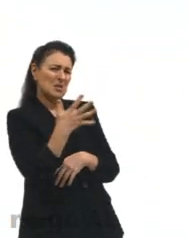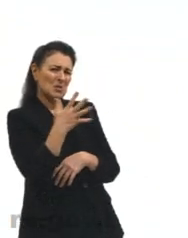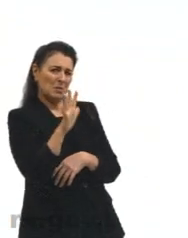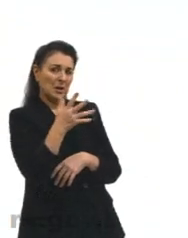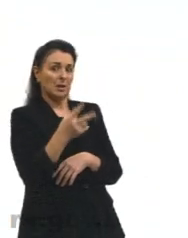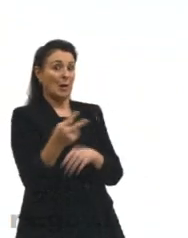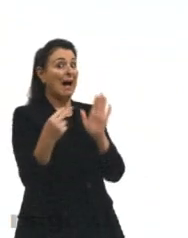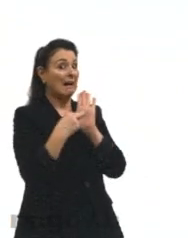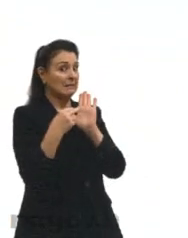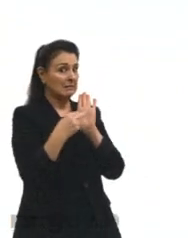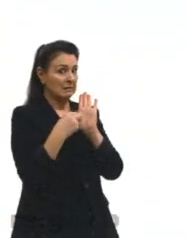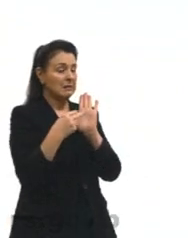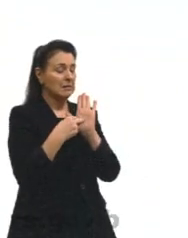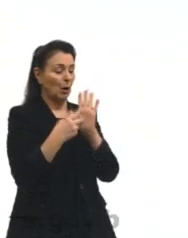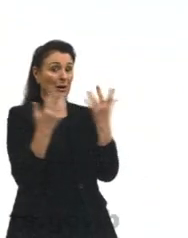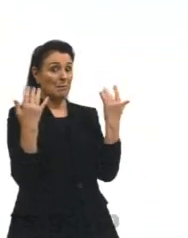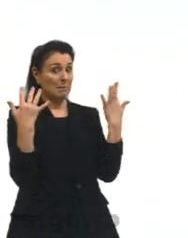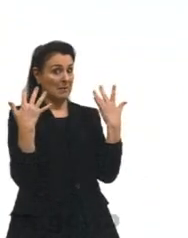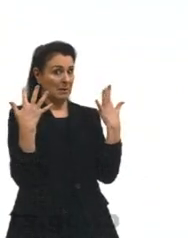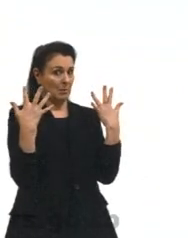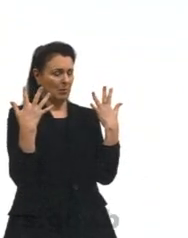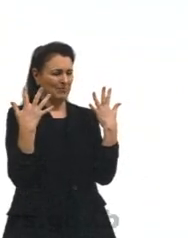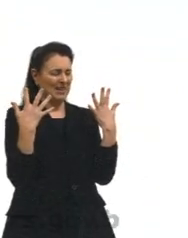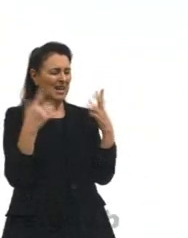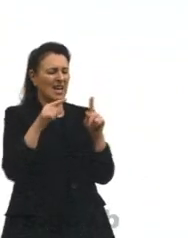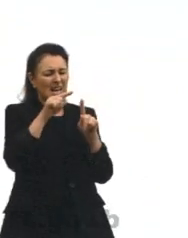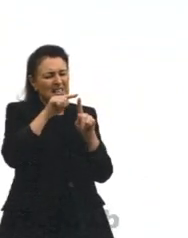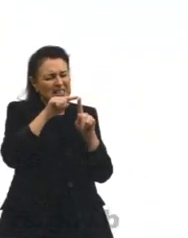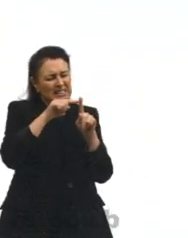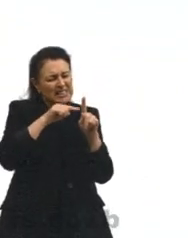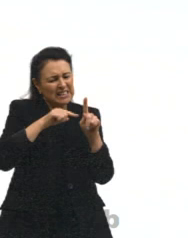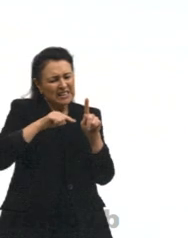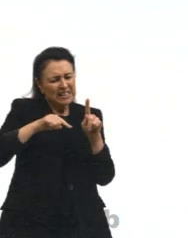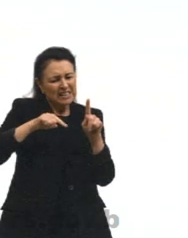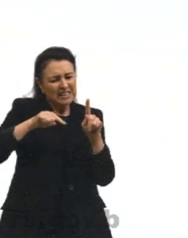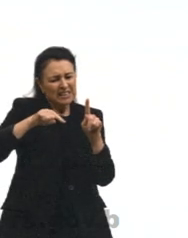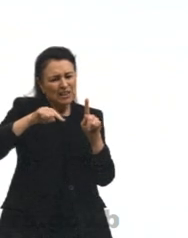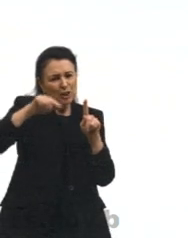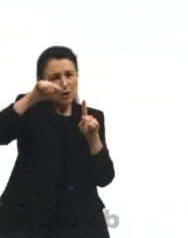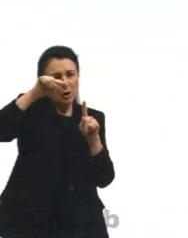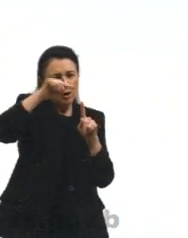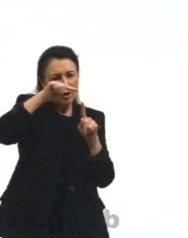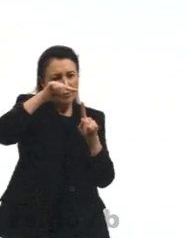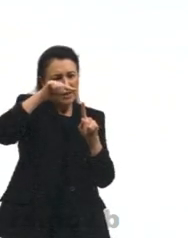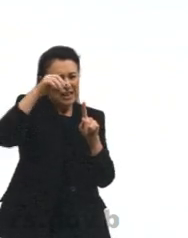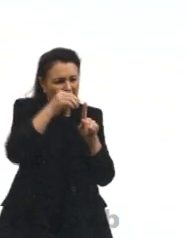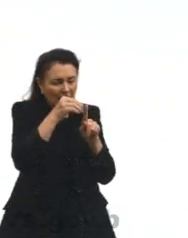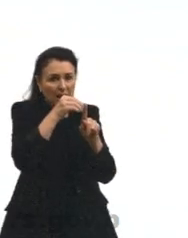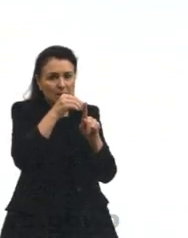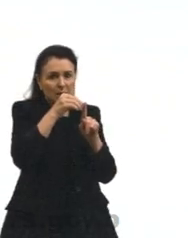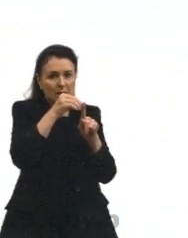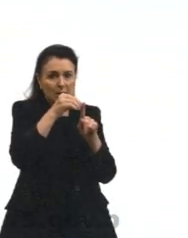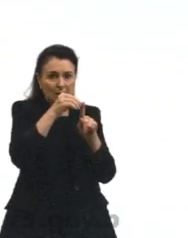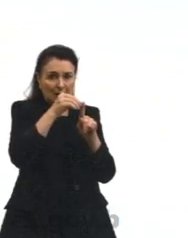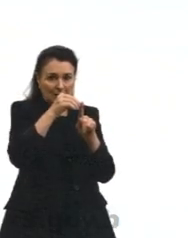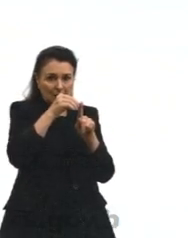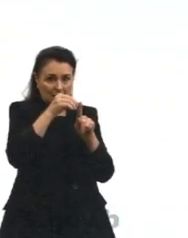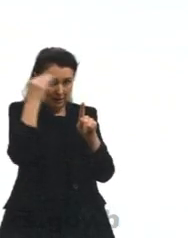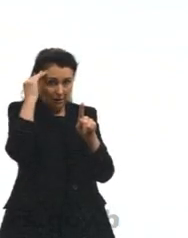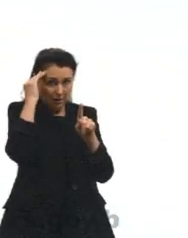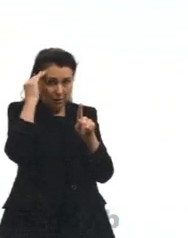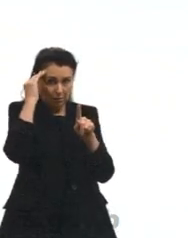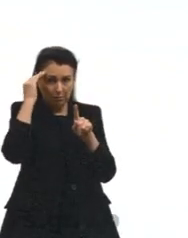Presta atenção nas minhas mãos é assim assim dobra aqui se passa numa ponta assim